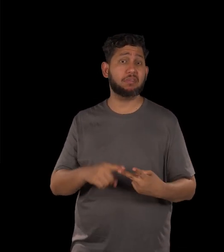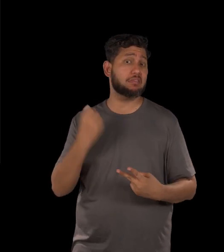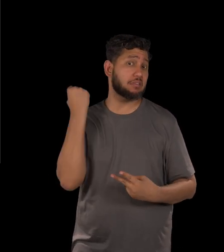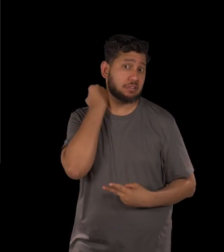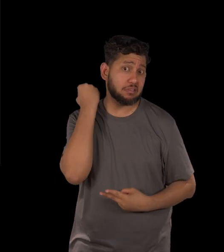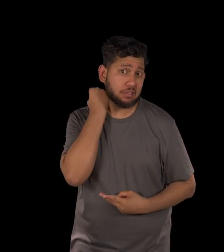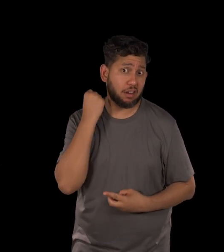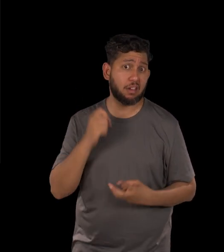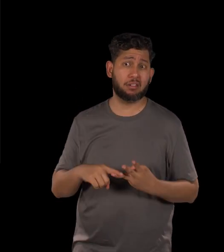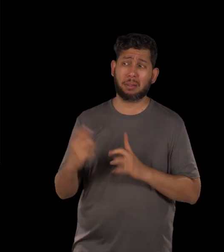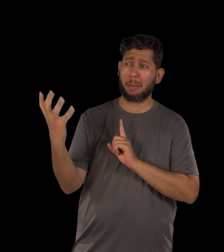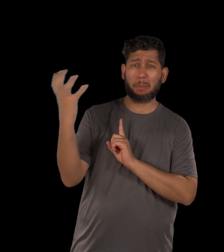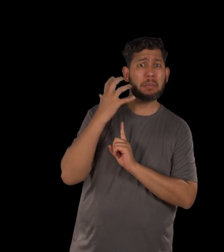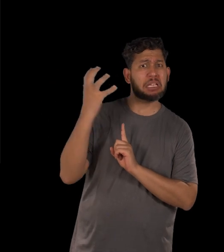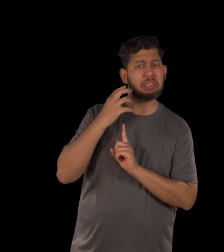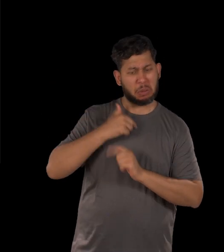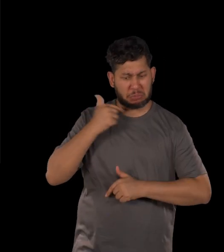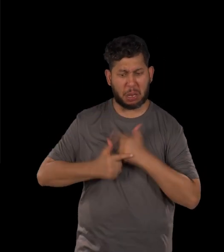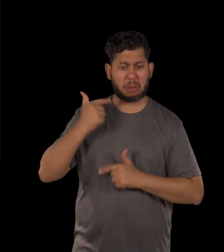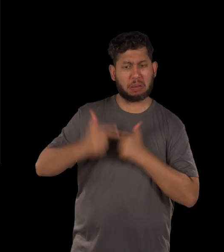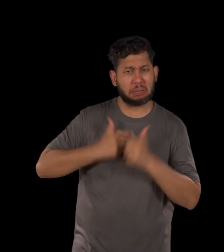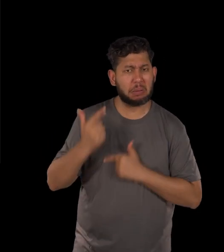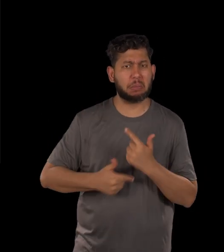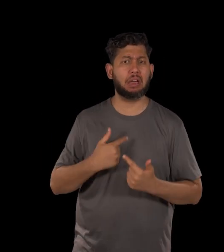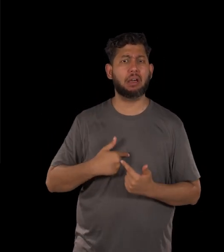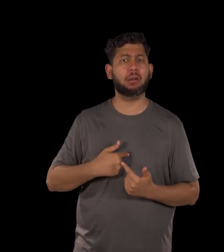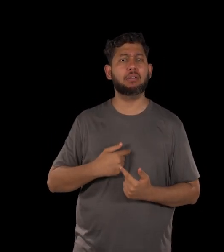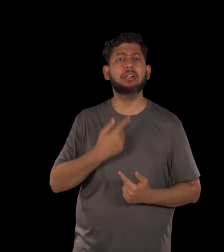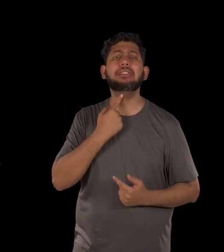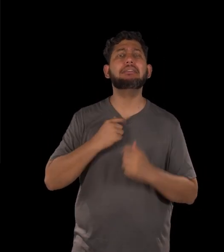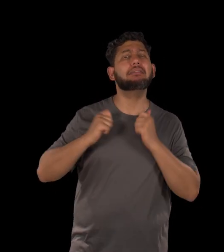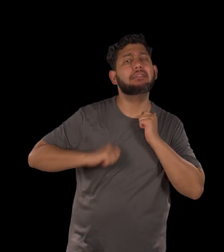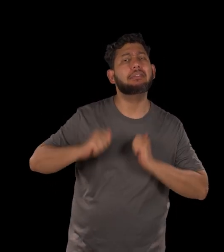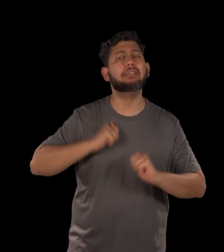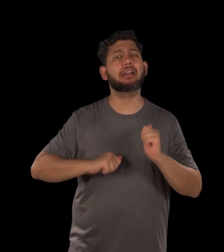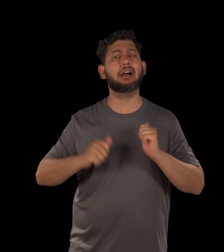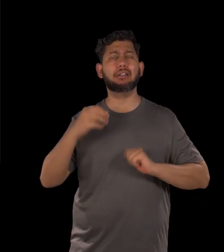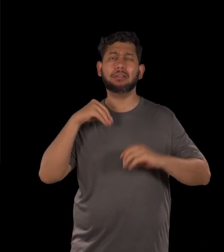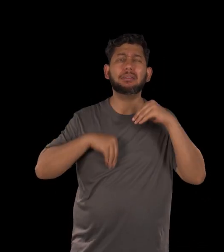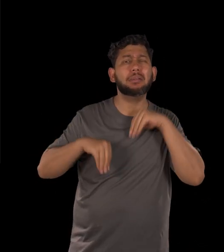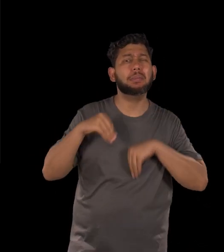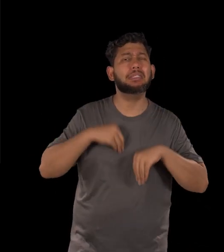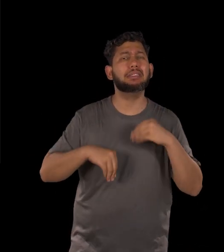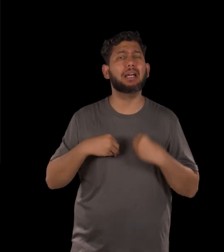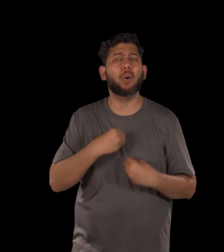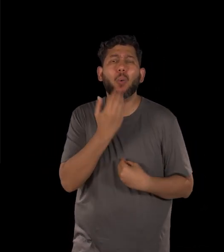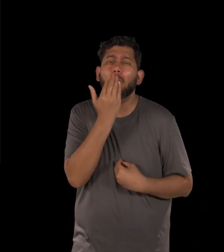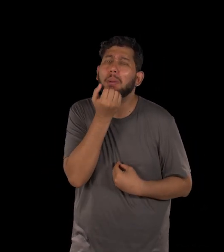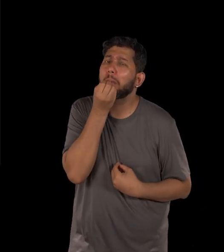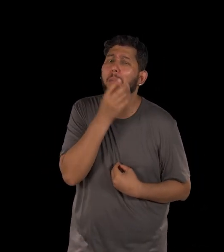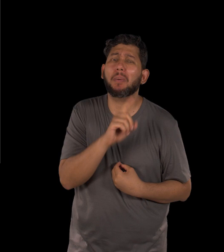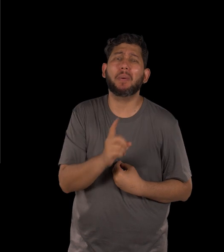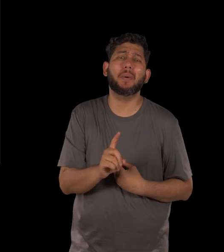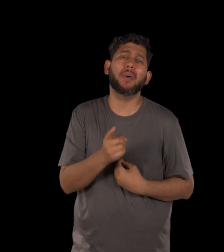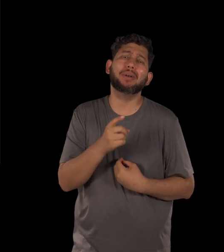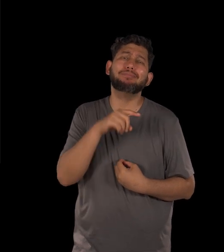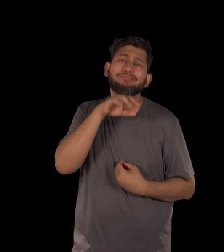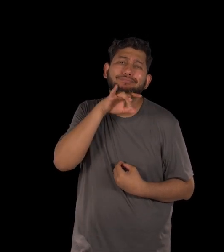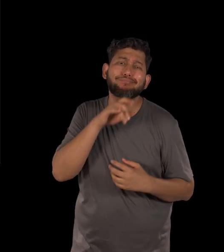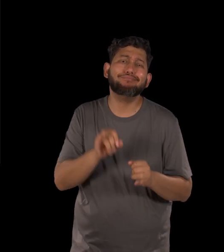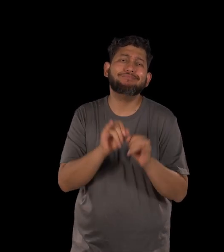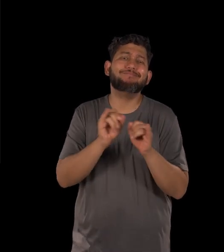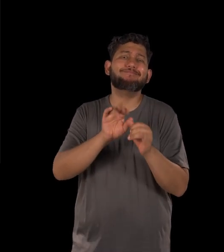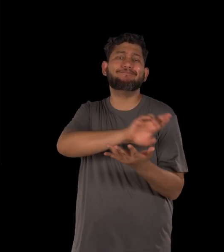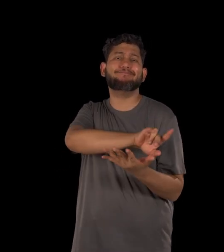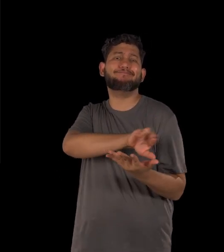pressão insana por resultados, a ansiedade, a depressão, a má alimentação, entre outros, começaram a ficar cada